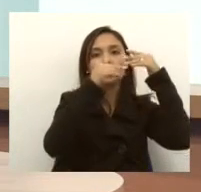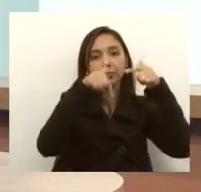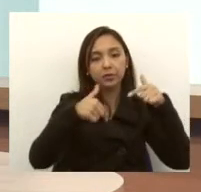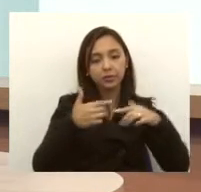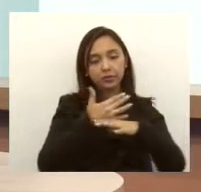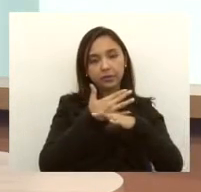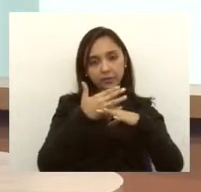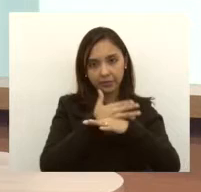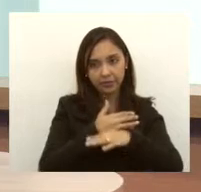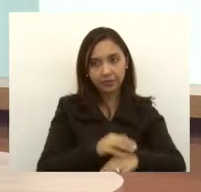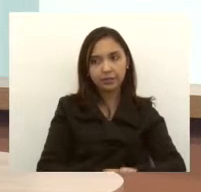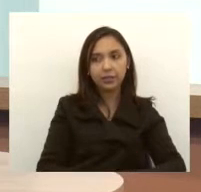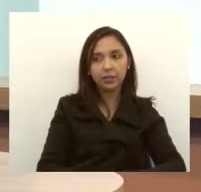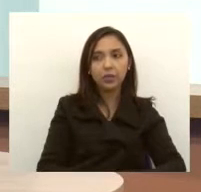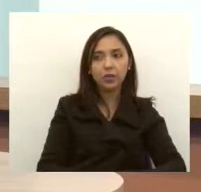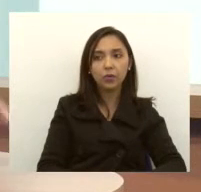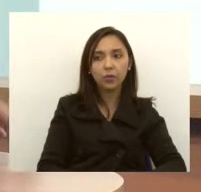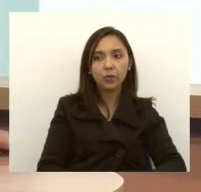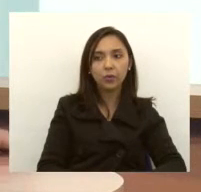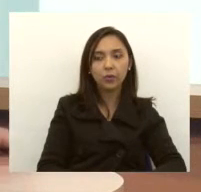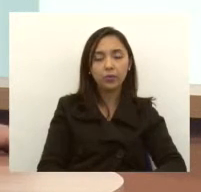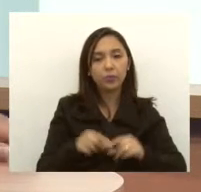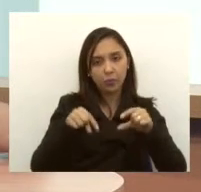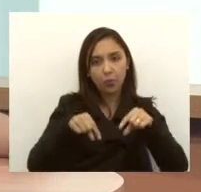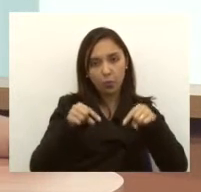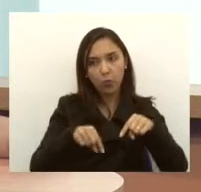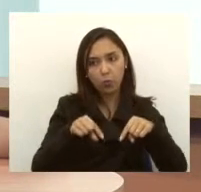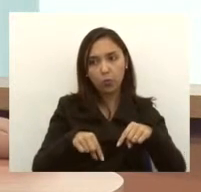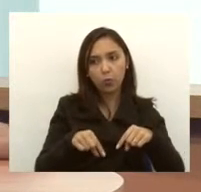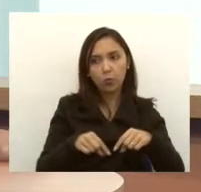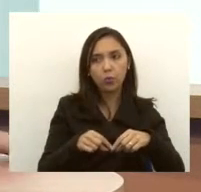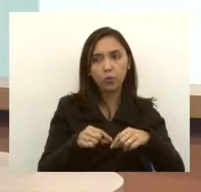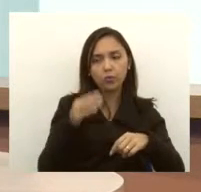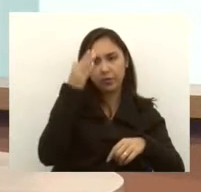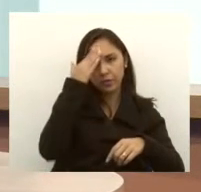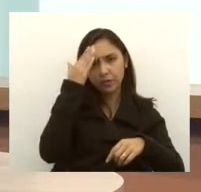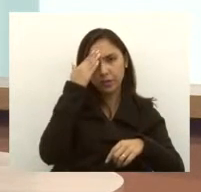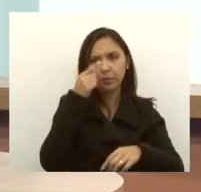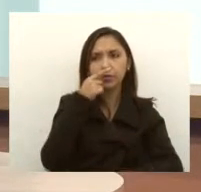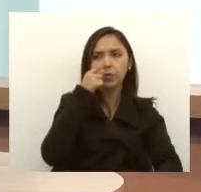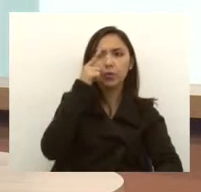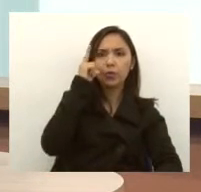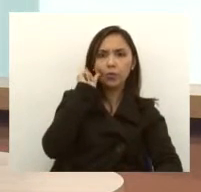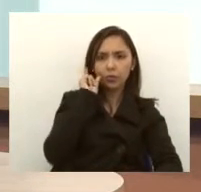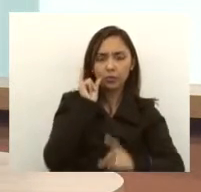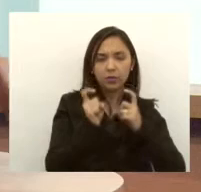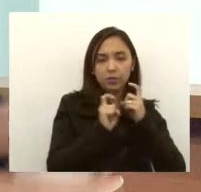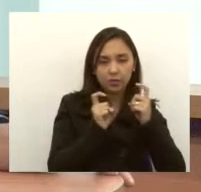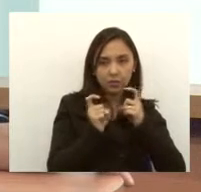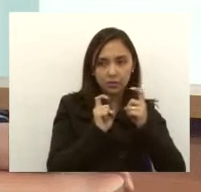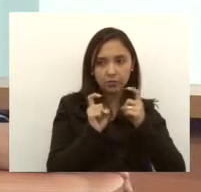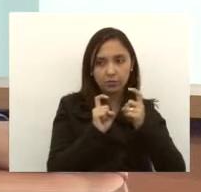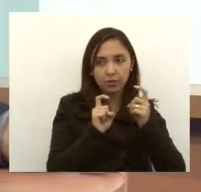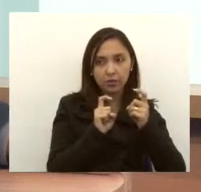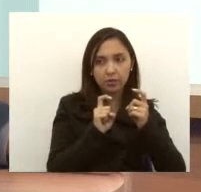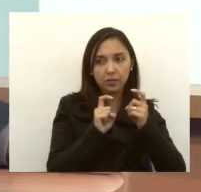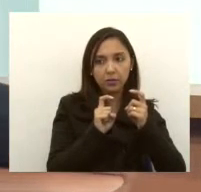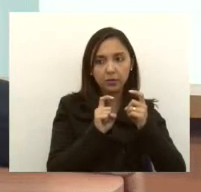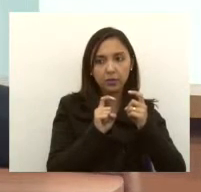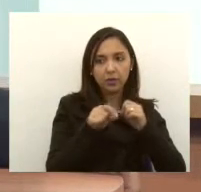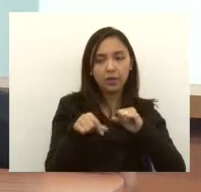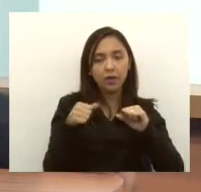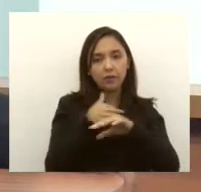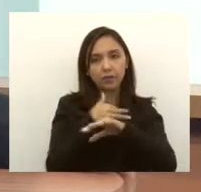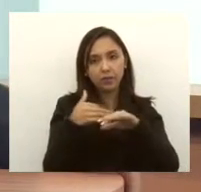cidade. E hoje, eu fiquei sabendo de uma reunião que teve ontem, na Avenida